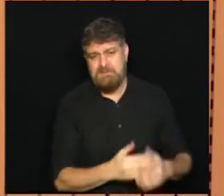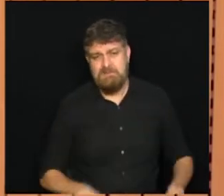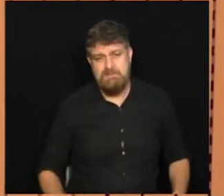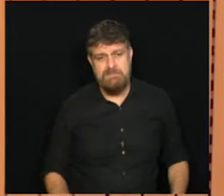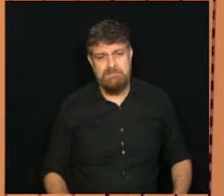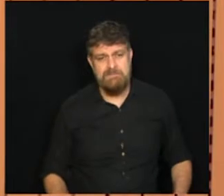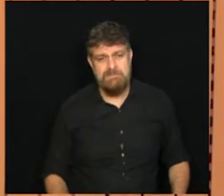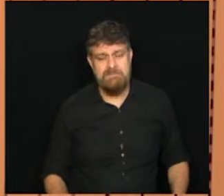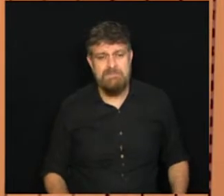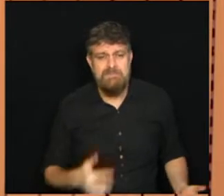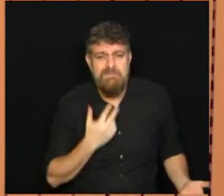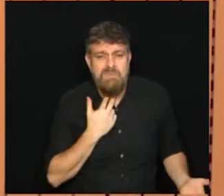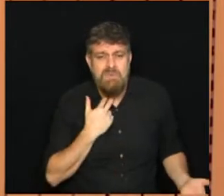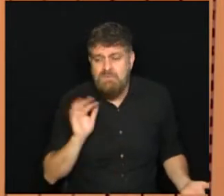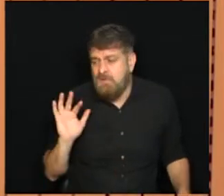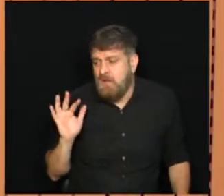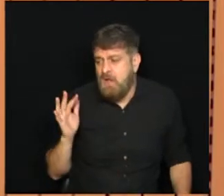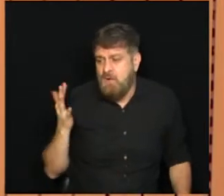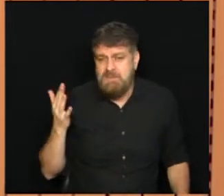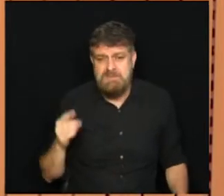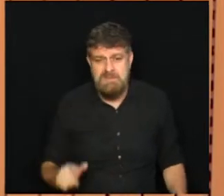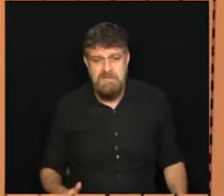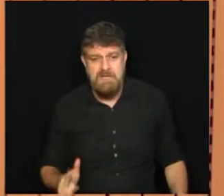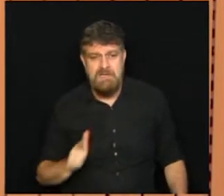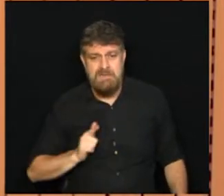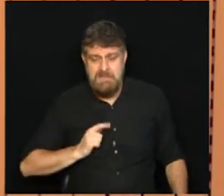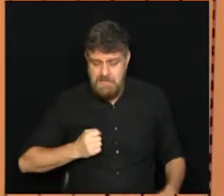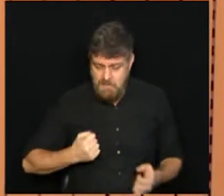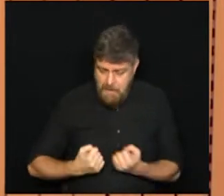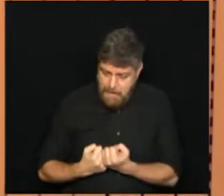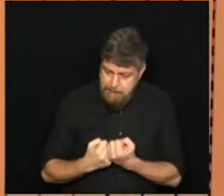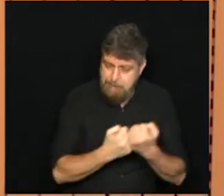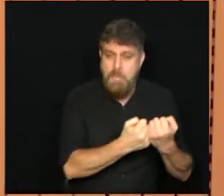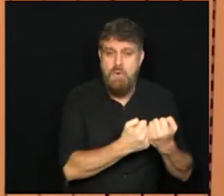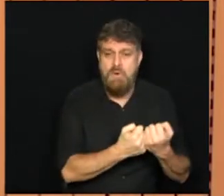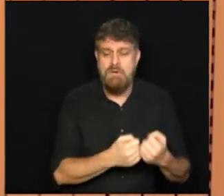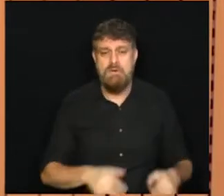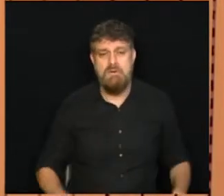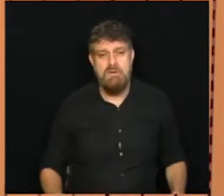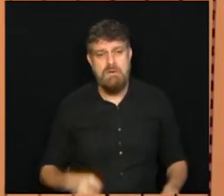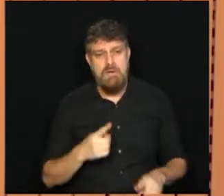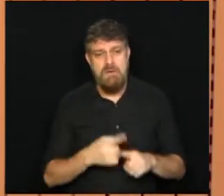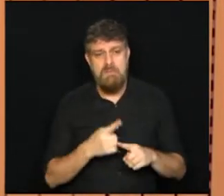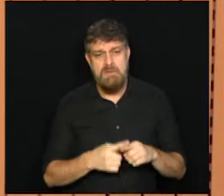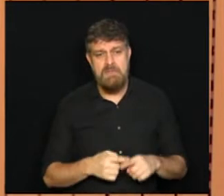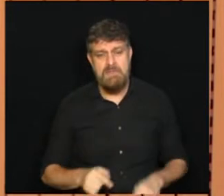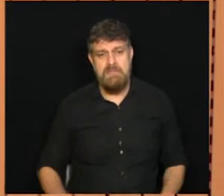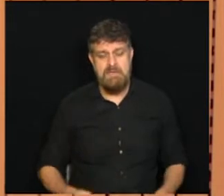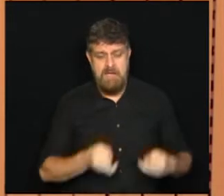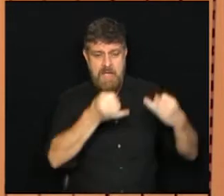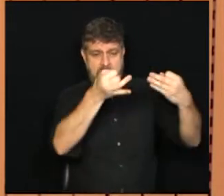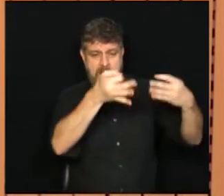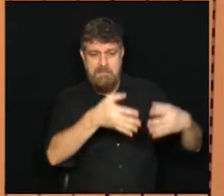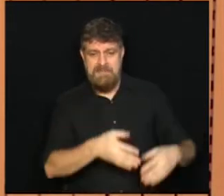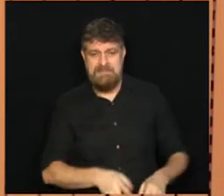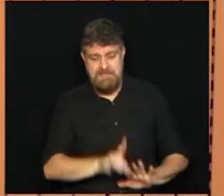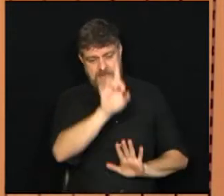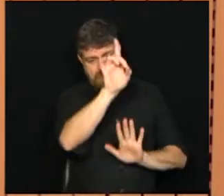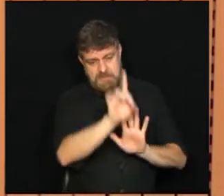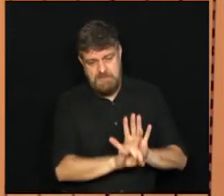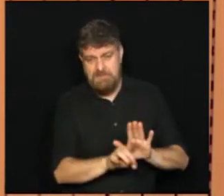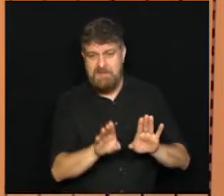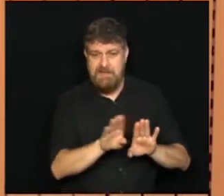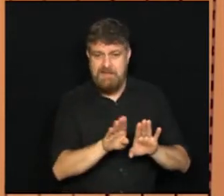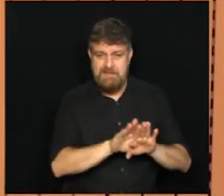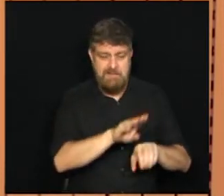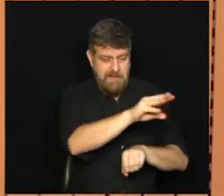que também, para que dá um respaldo, né, uma formação, porque uma das alegações da diretora, da